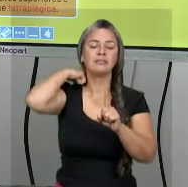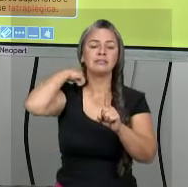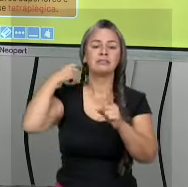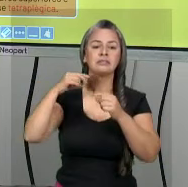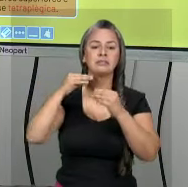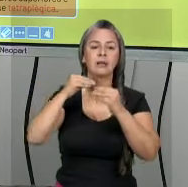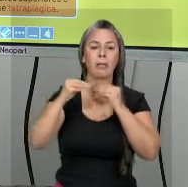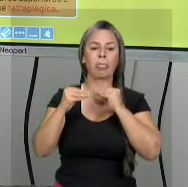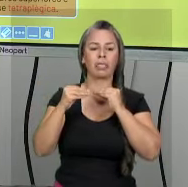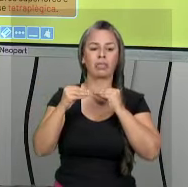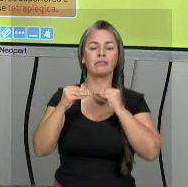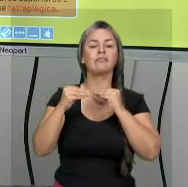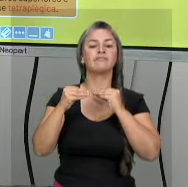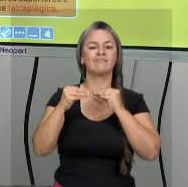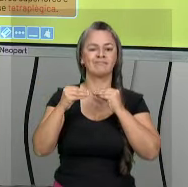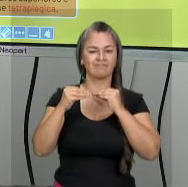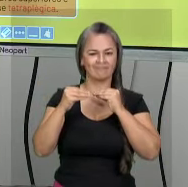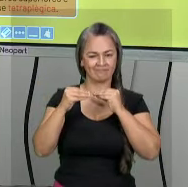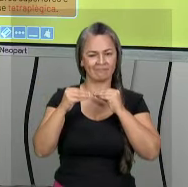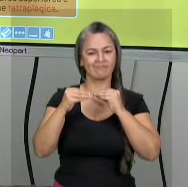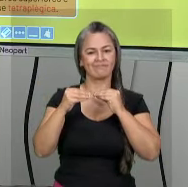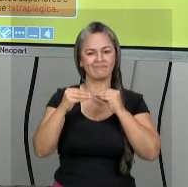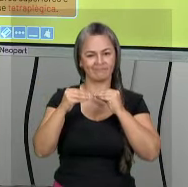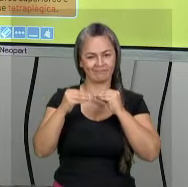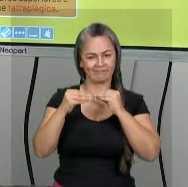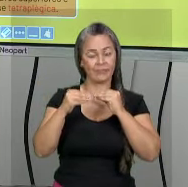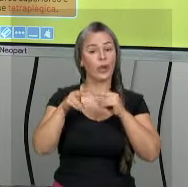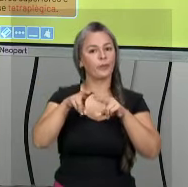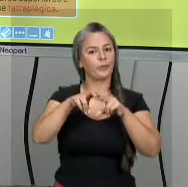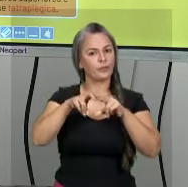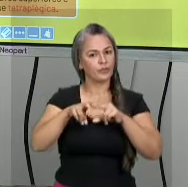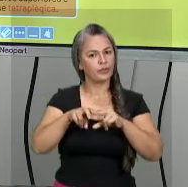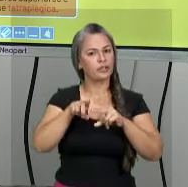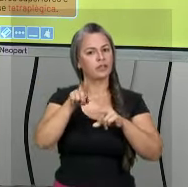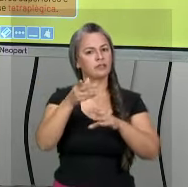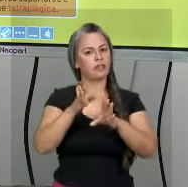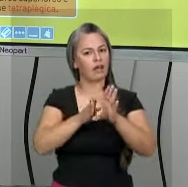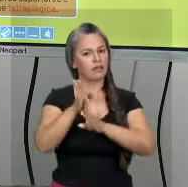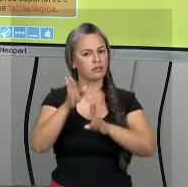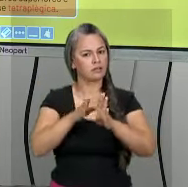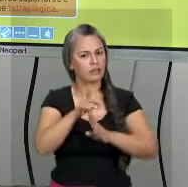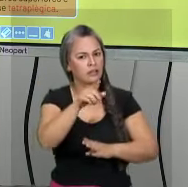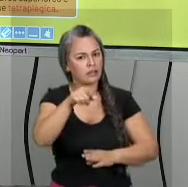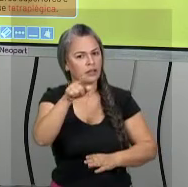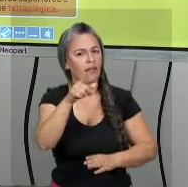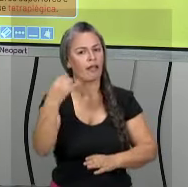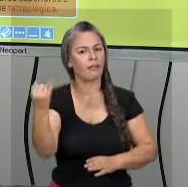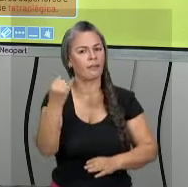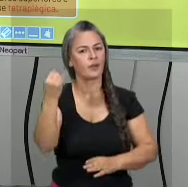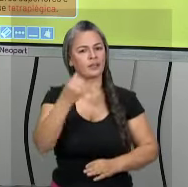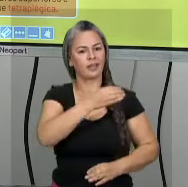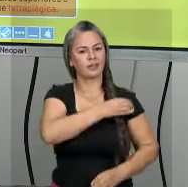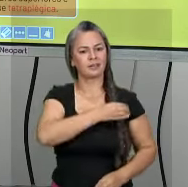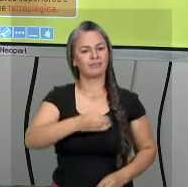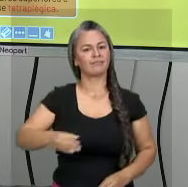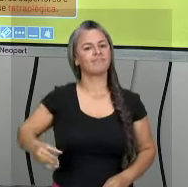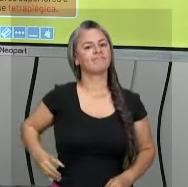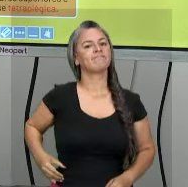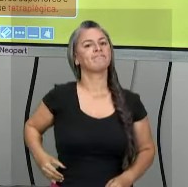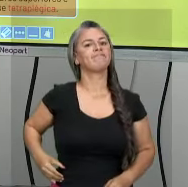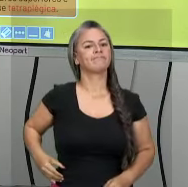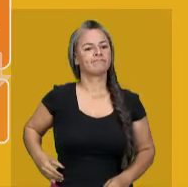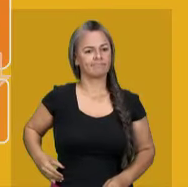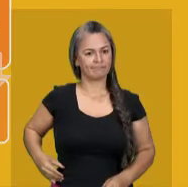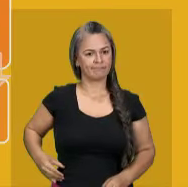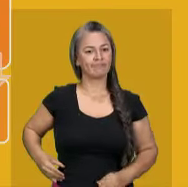trazer alguns traumatismos. Por isso também a importância do uso do cinto de segurança.